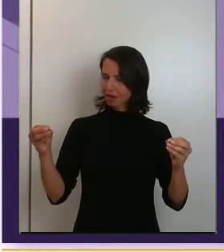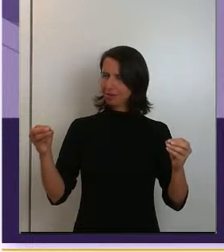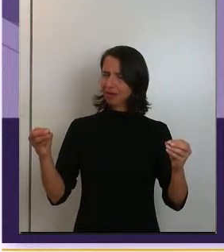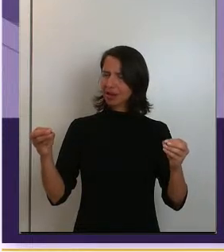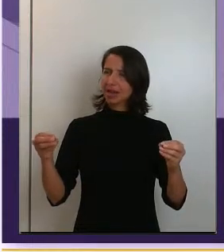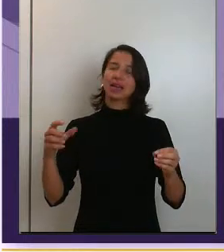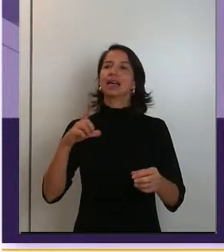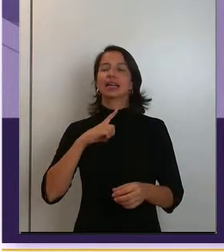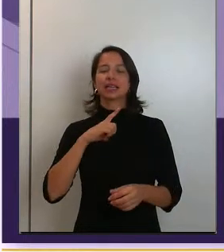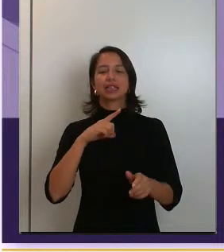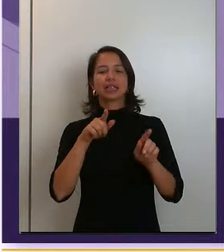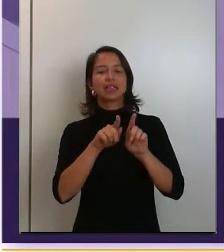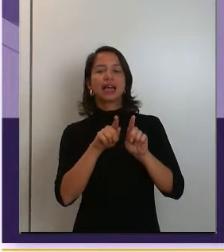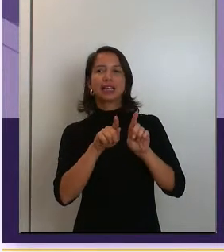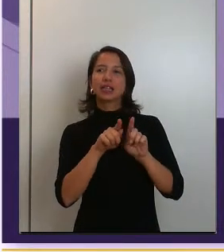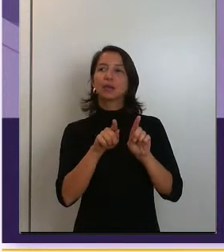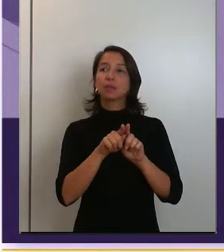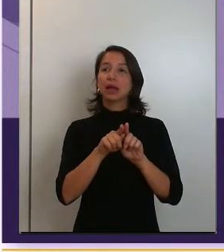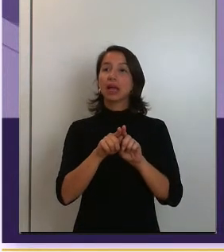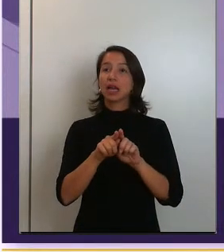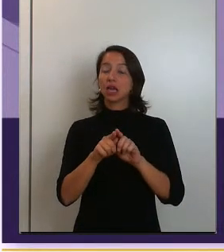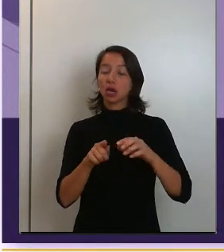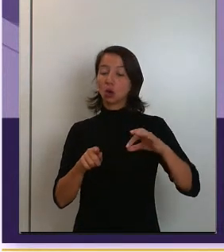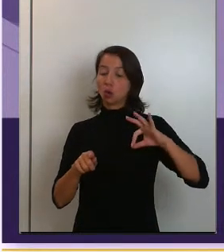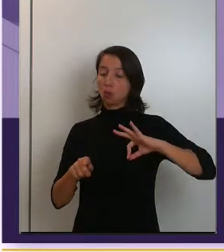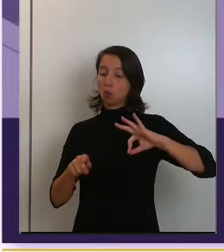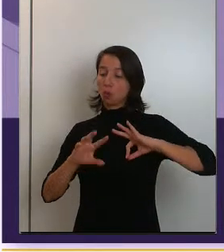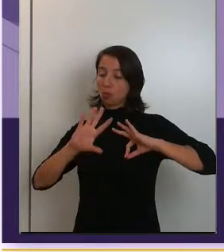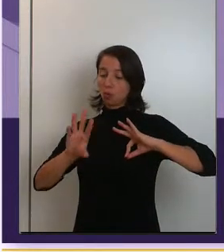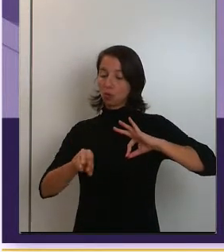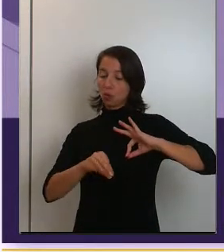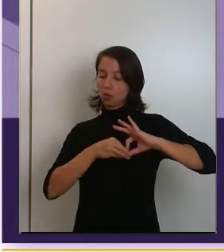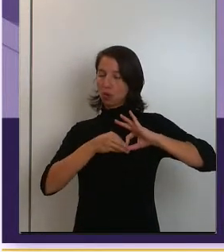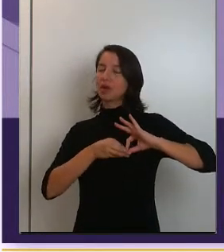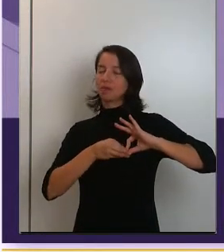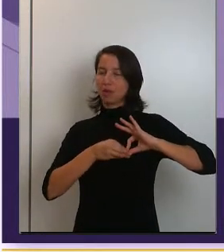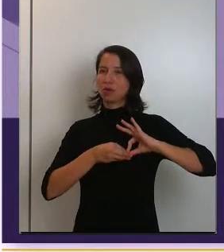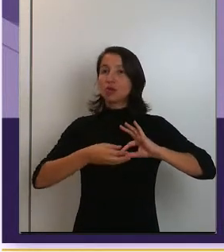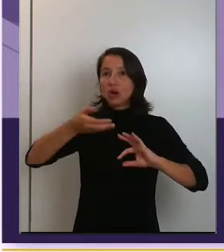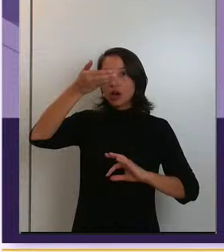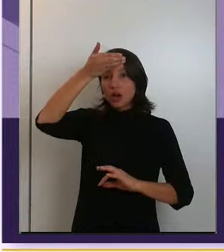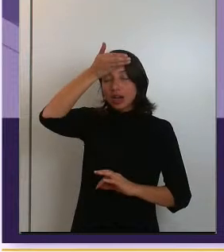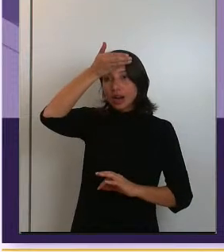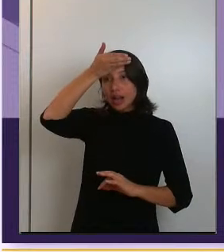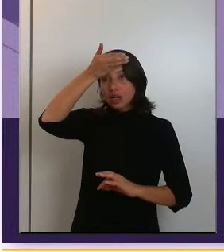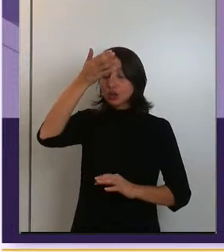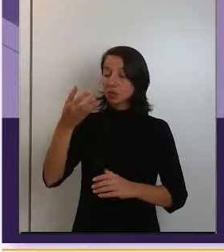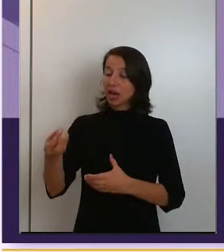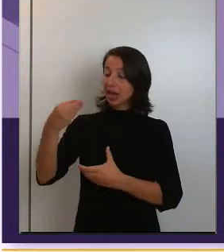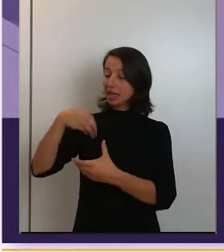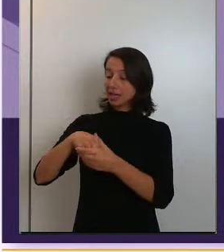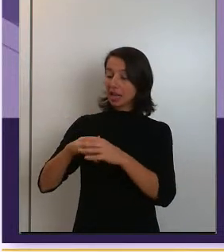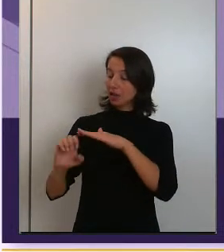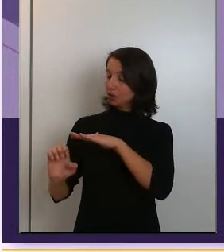que esse espaço não estará mais dentro da empresa. Eu gostaria que ele nos esclarecesse quais são os riscos associados ao uso da